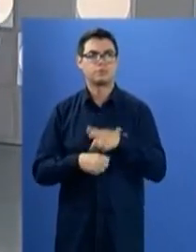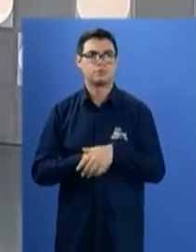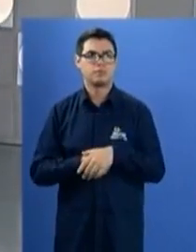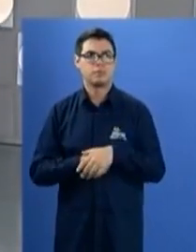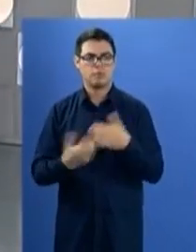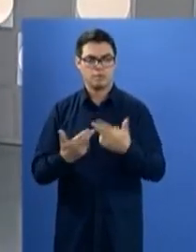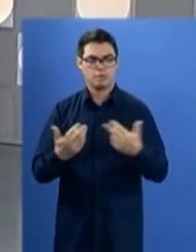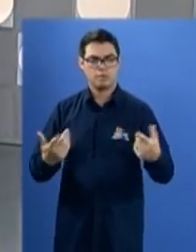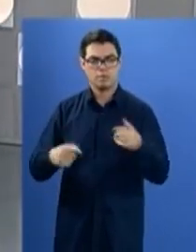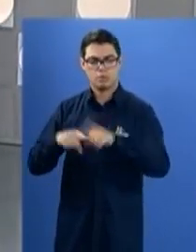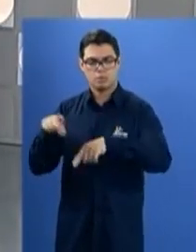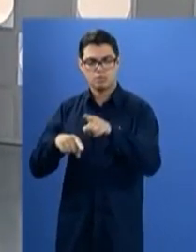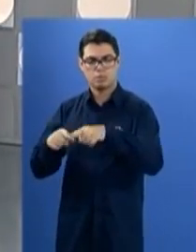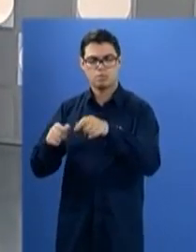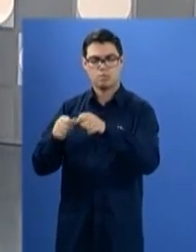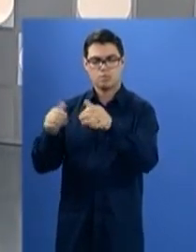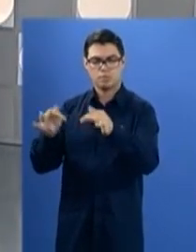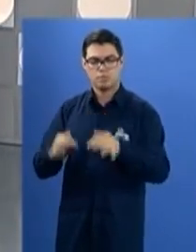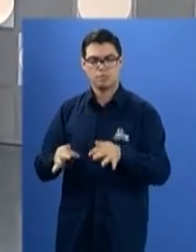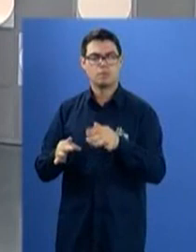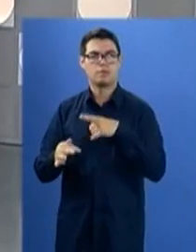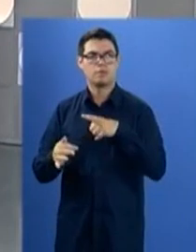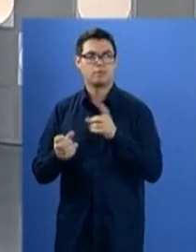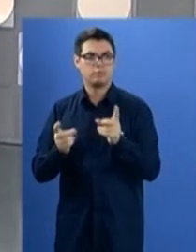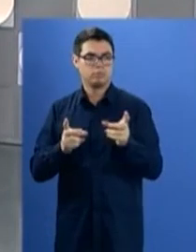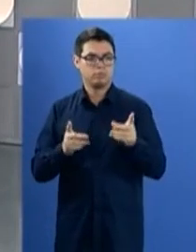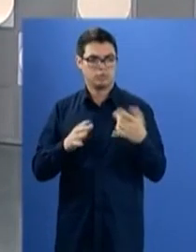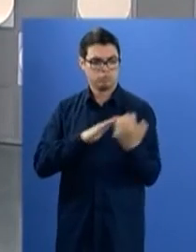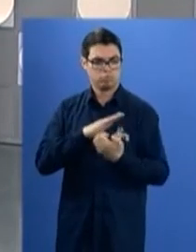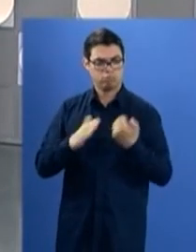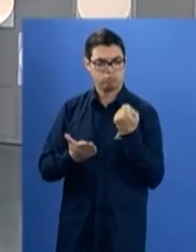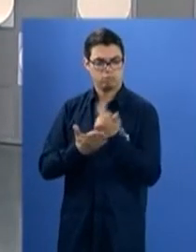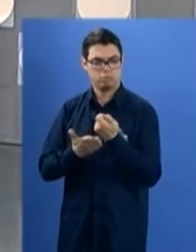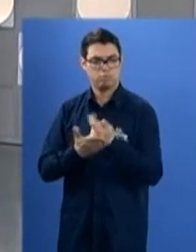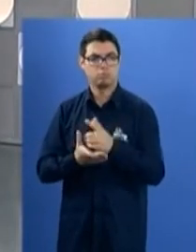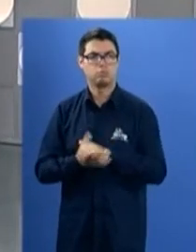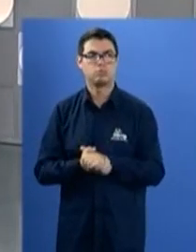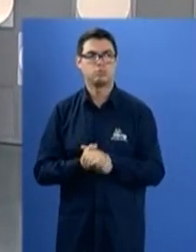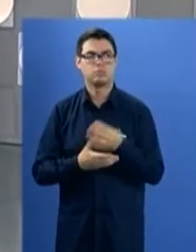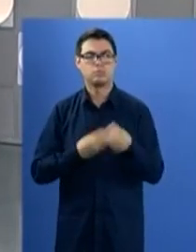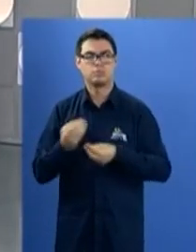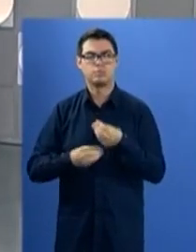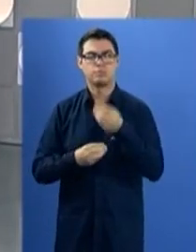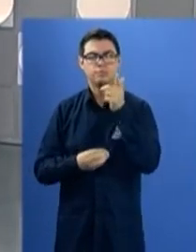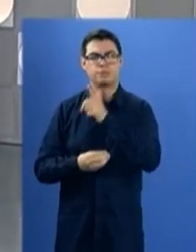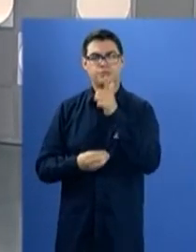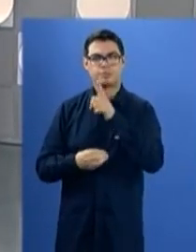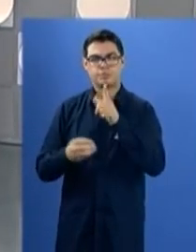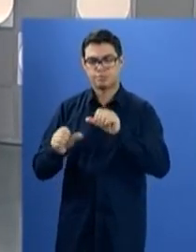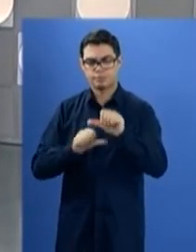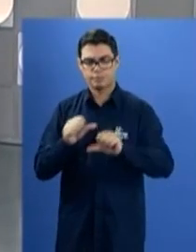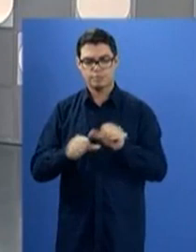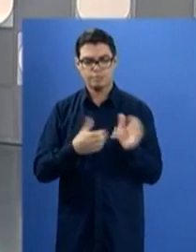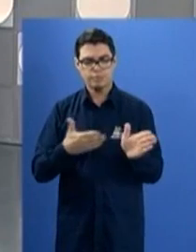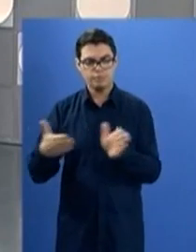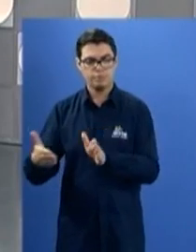variáveis relacionadas por fornecerem recursos para a organização. Esses recursos são adquiridos e transformados durante um